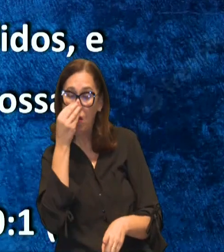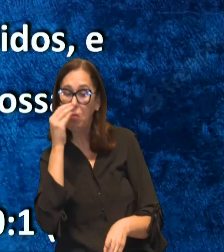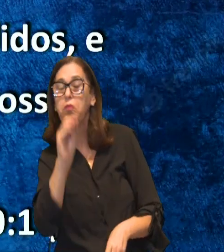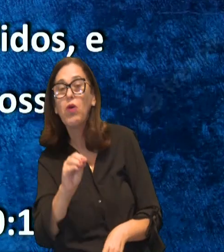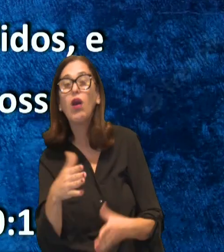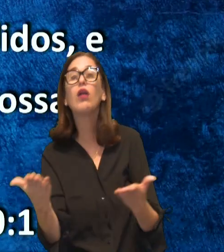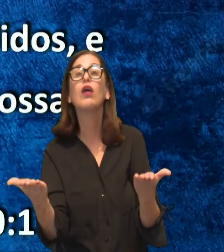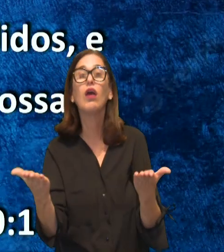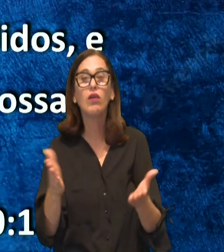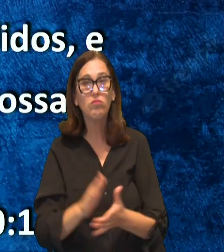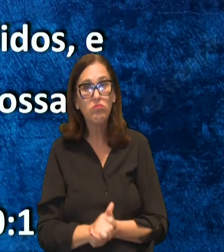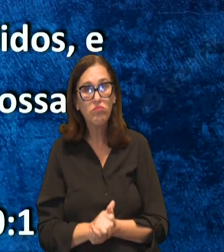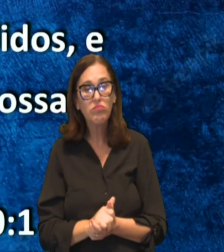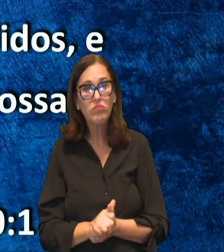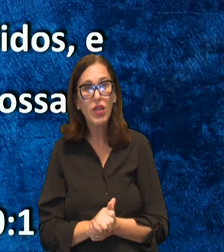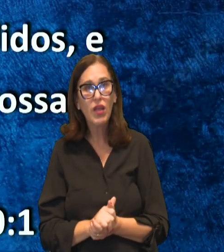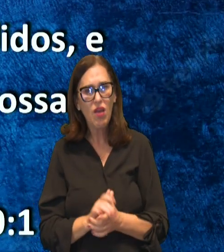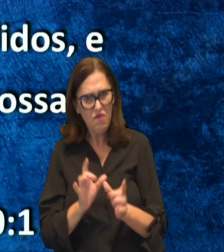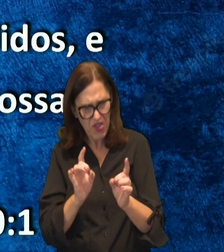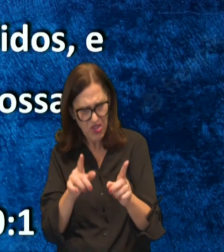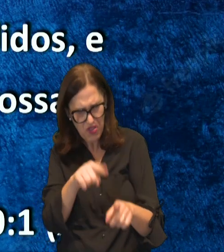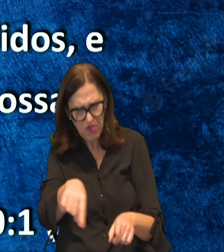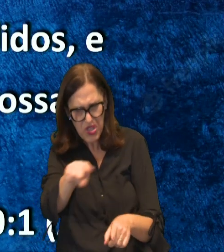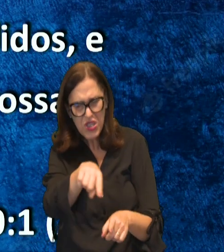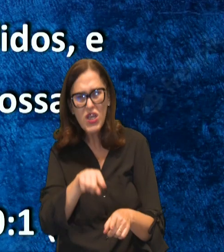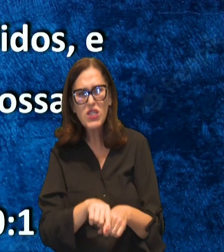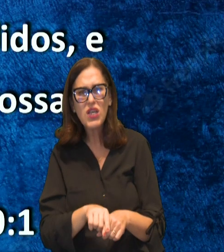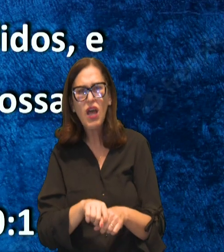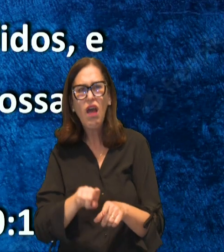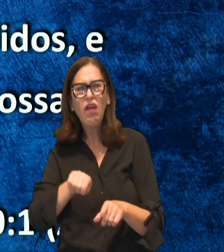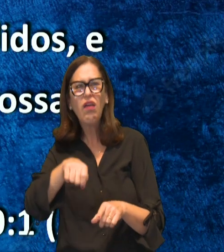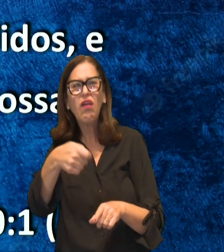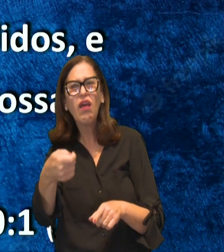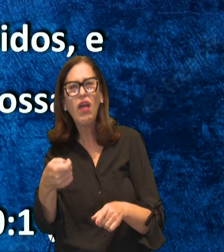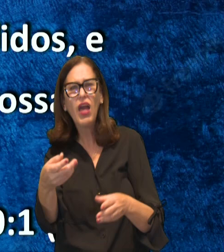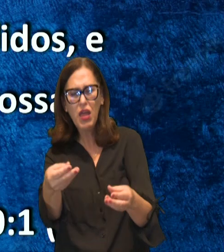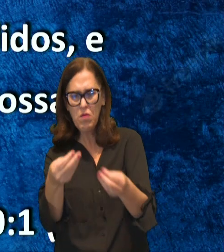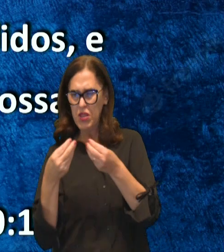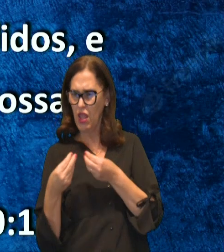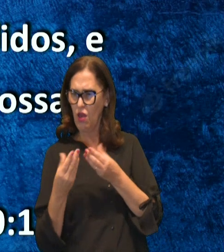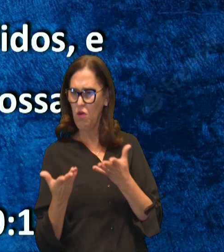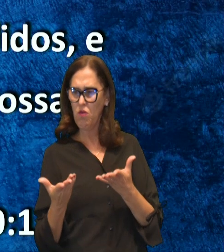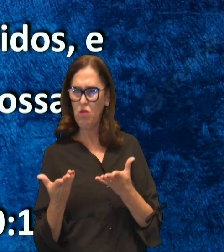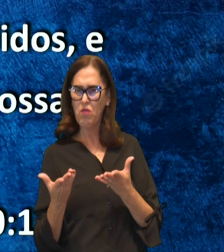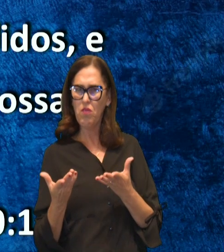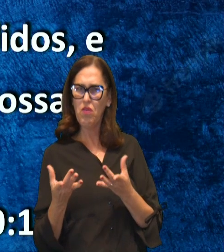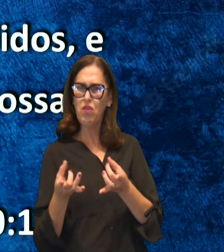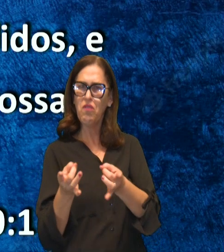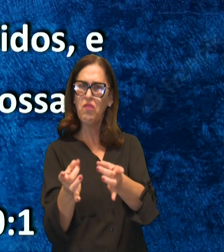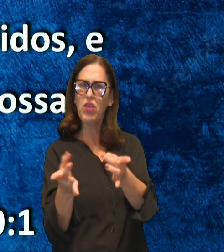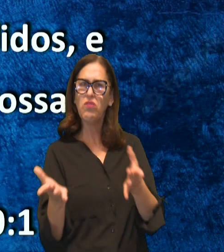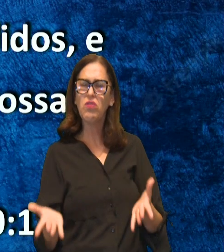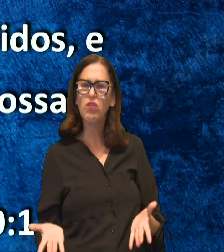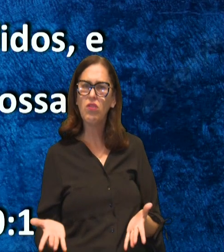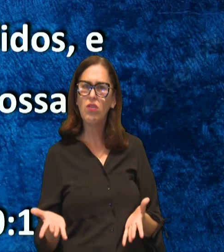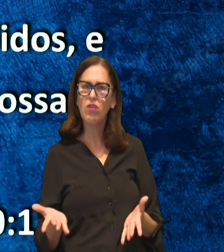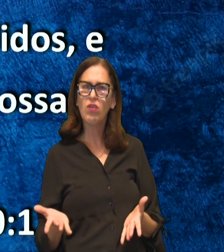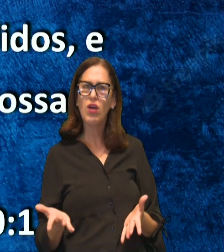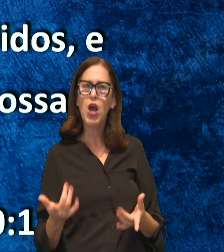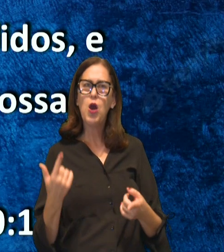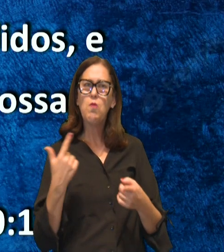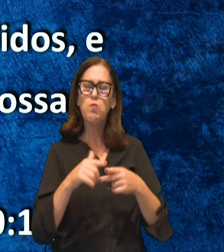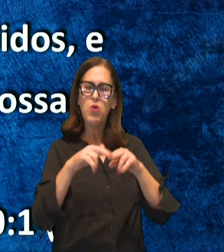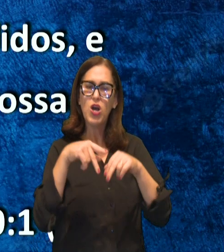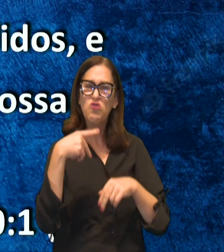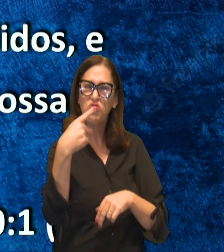repudiei? Se eu tenho vendido vocês, quem é o meu credor a quem eu vos tenha vendido? Eis que por causa